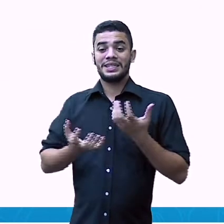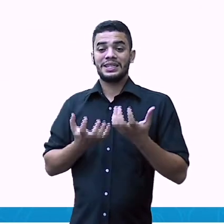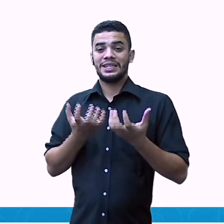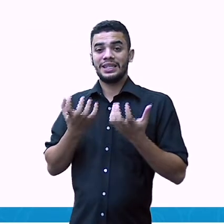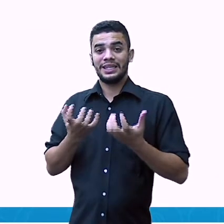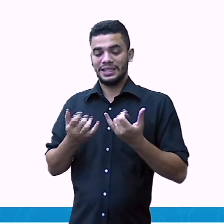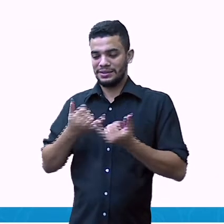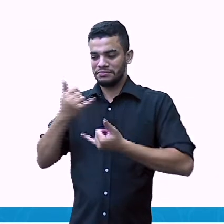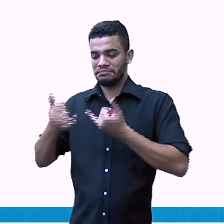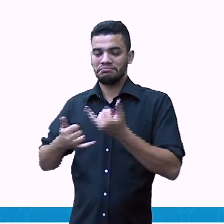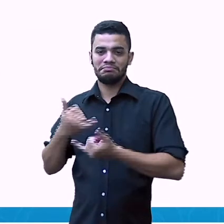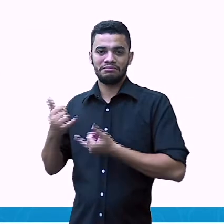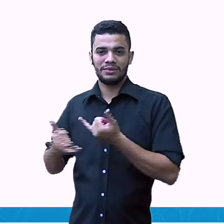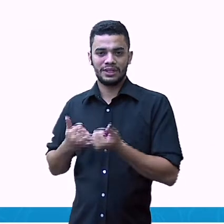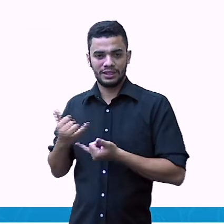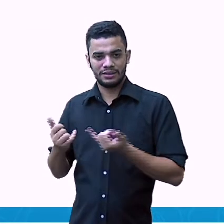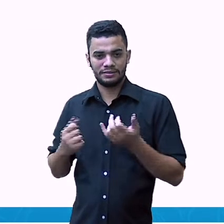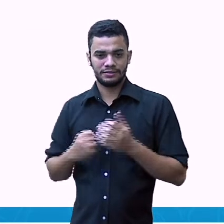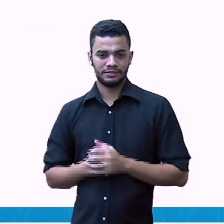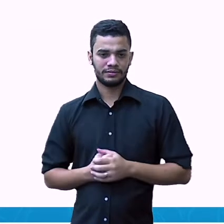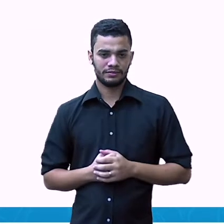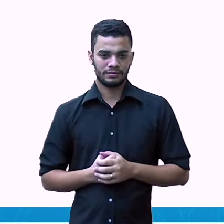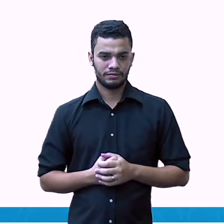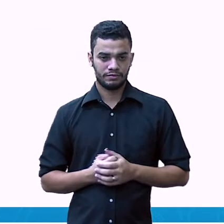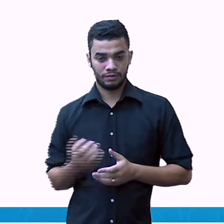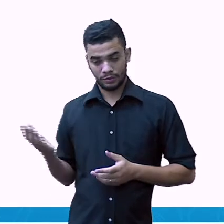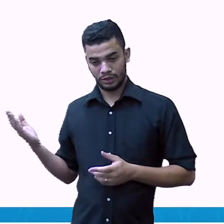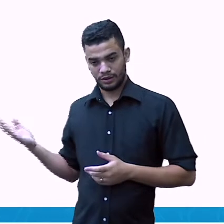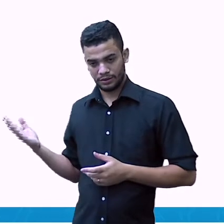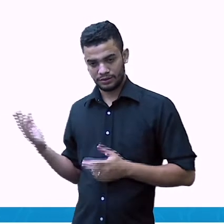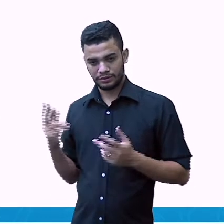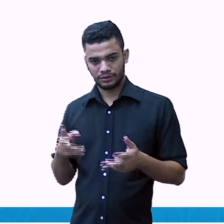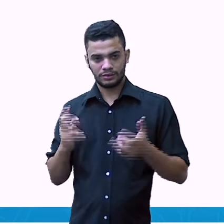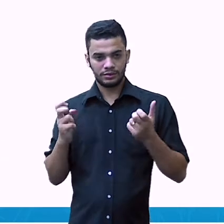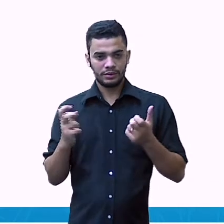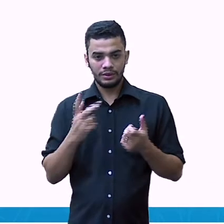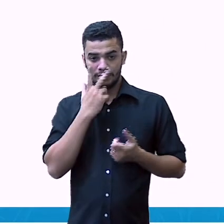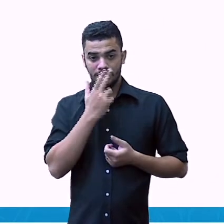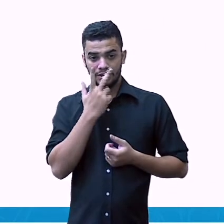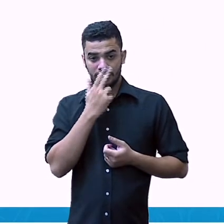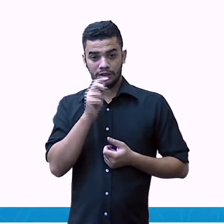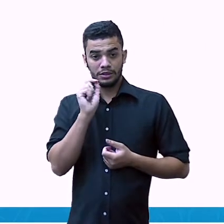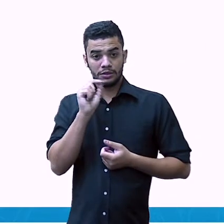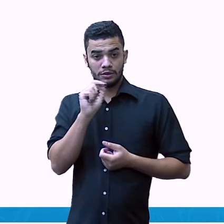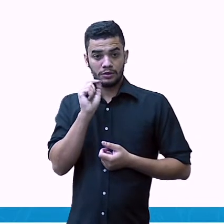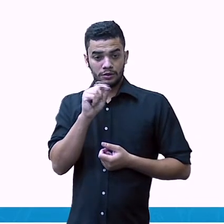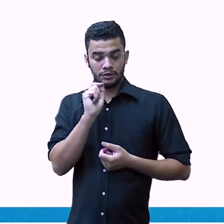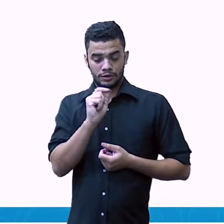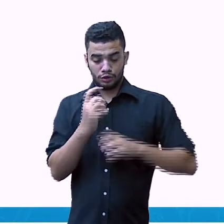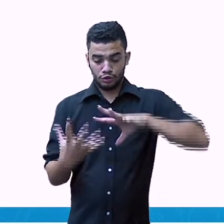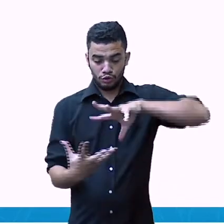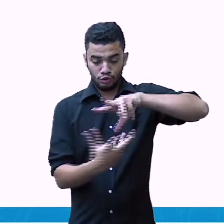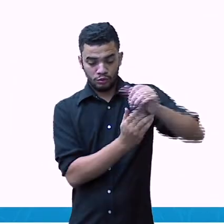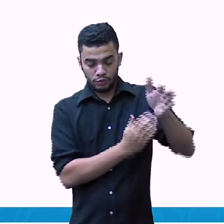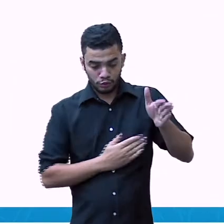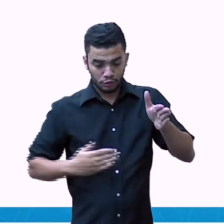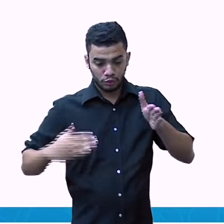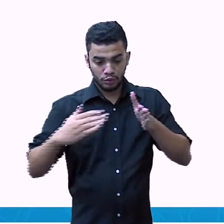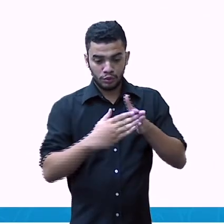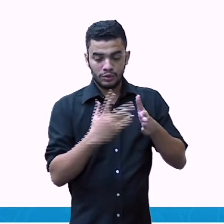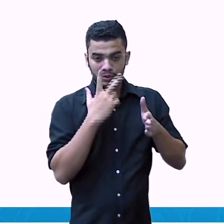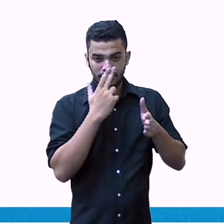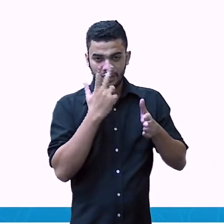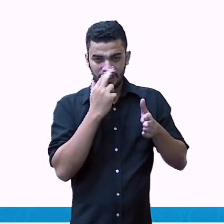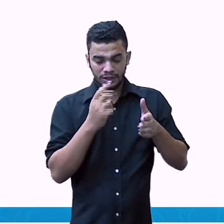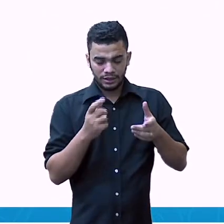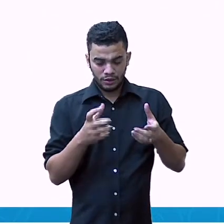desenvolvimento. O número de crianças em trabalho infantil atinge recorde de 160 milhões no